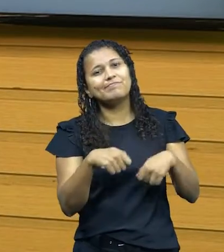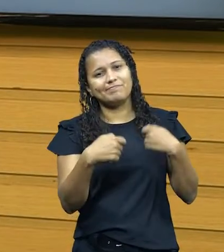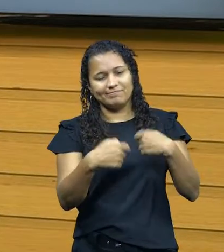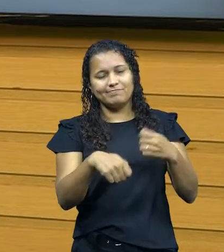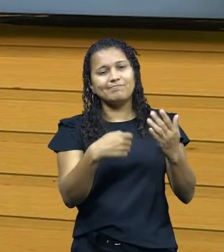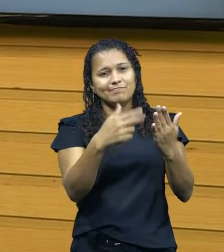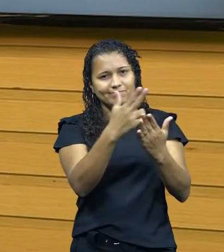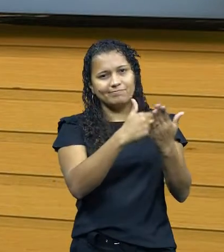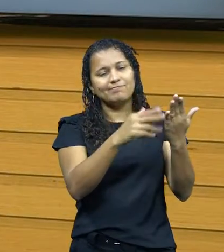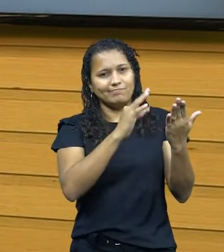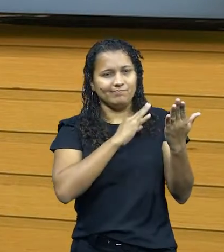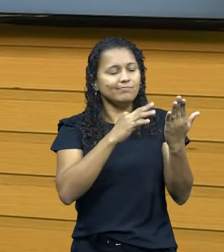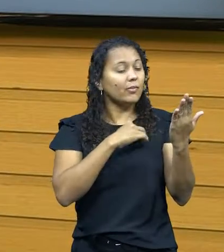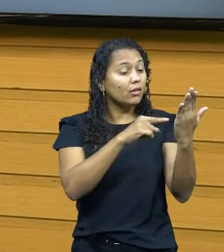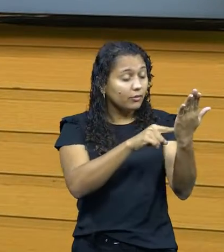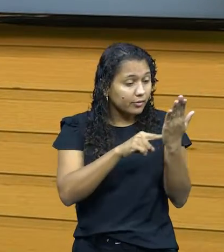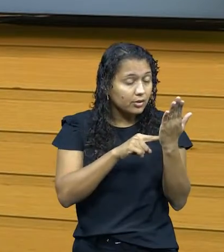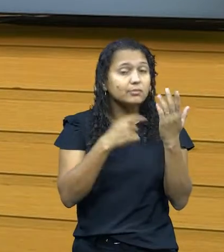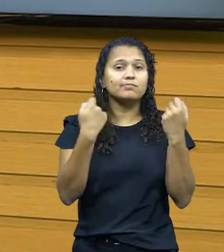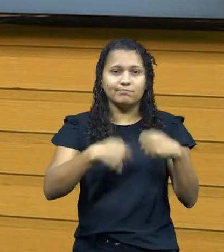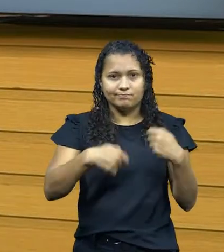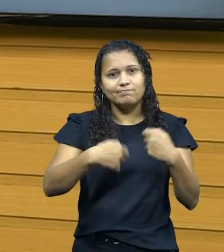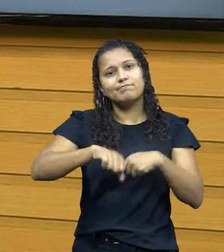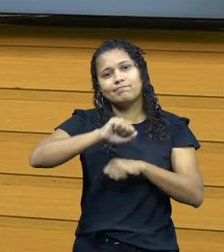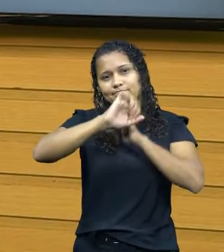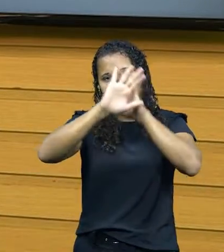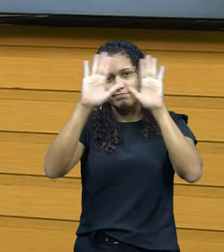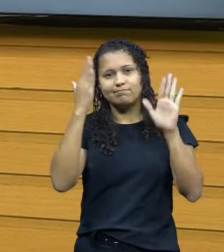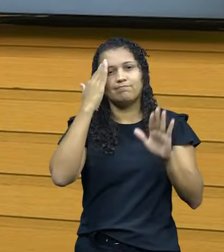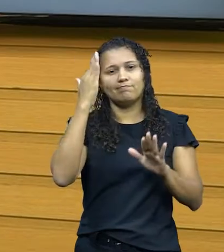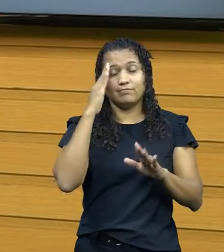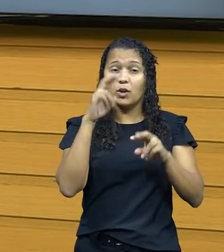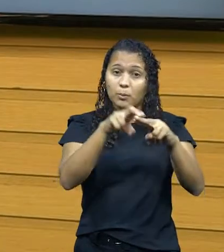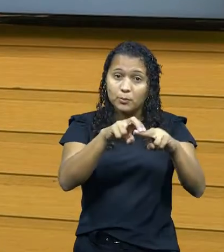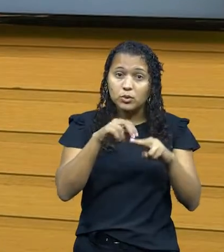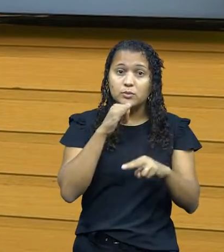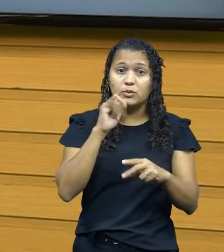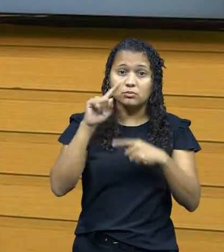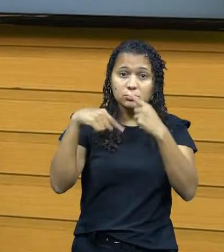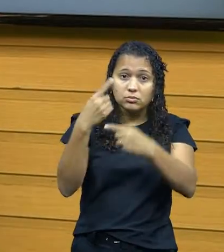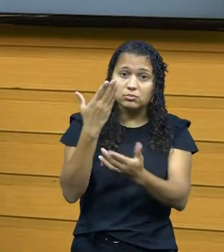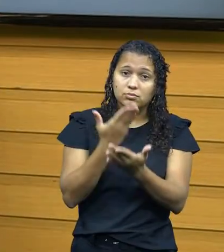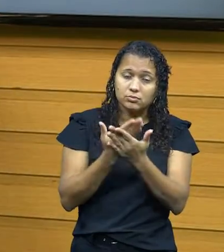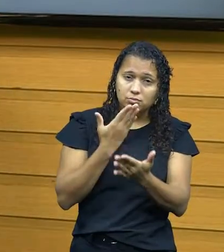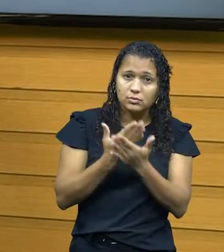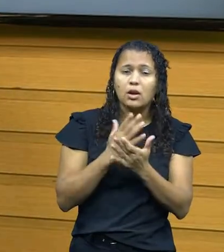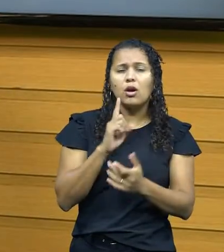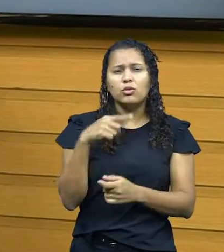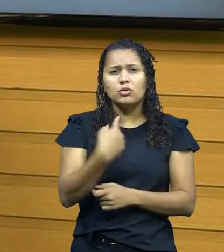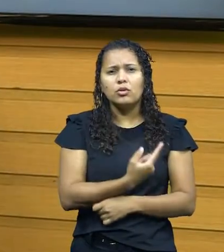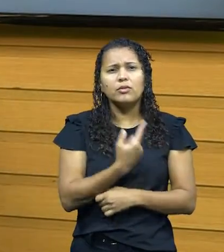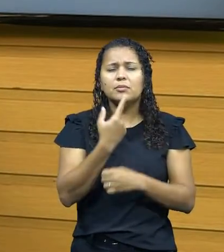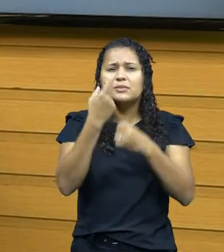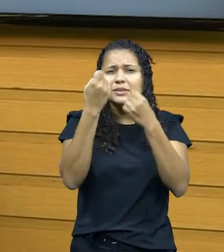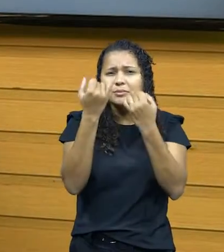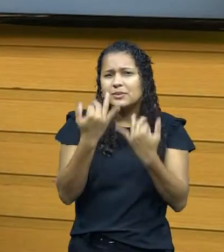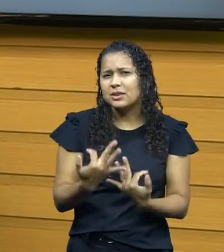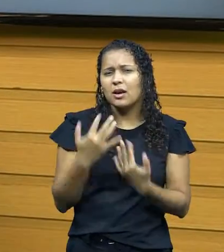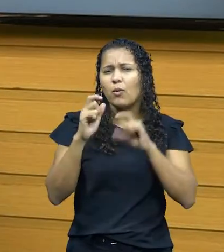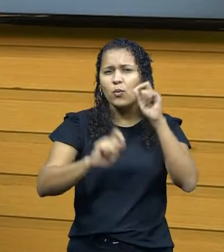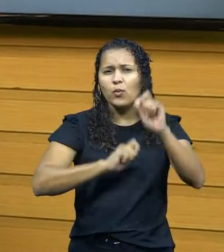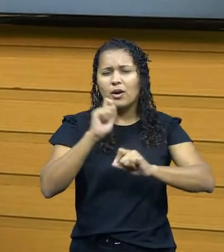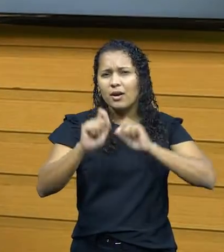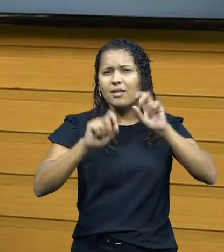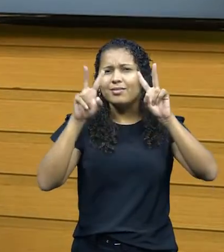pode ser necessário que a gente veja esse desenho técnico e a gente precisa entender sobre isso. Por isso que na nossa próxima aula, nós vamos passar